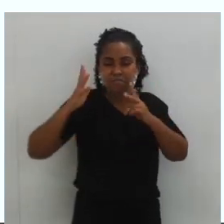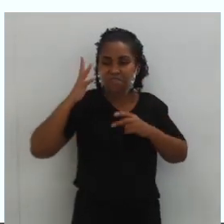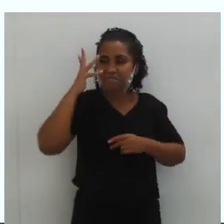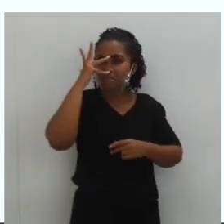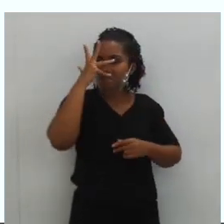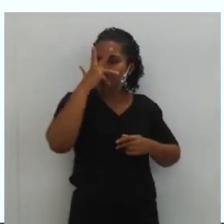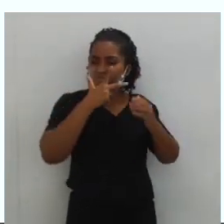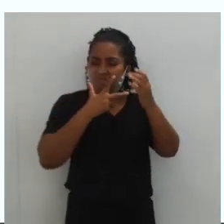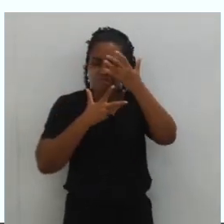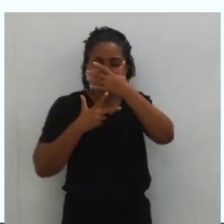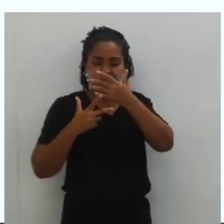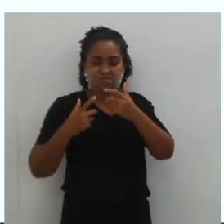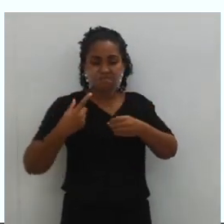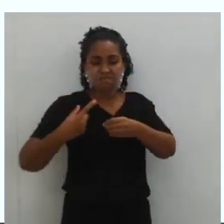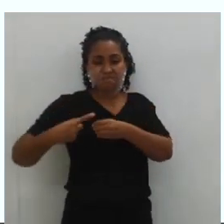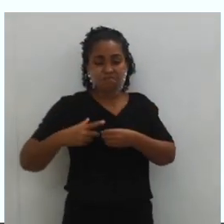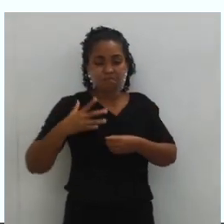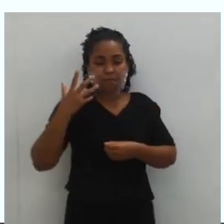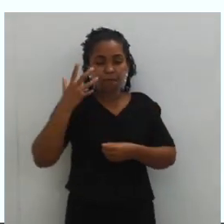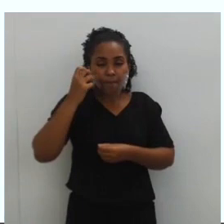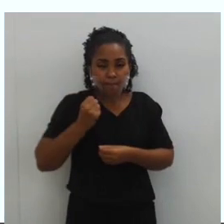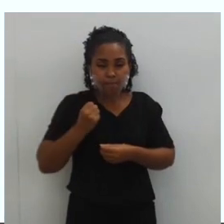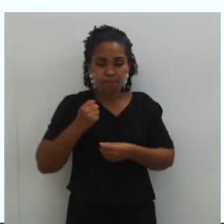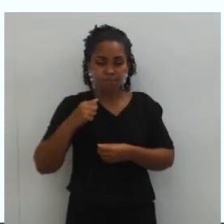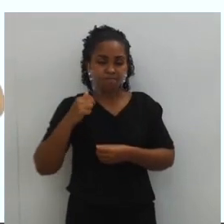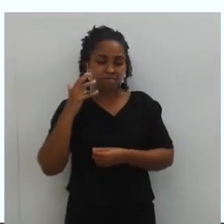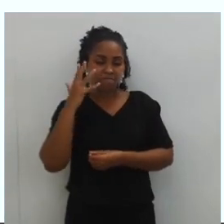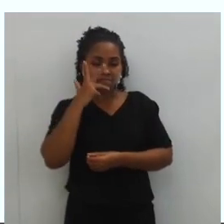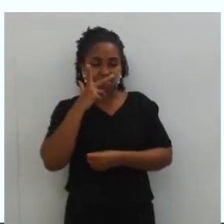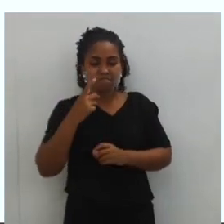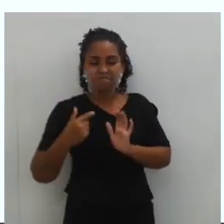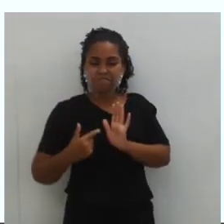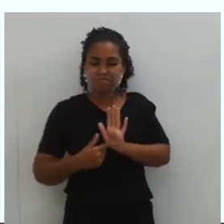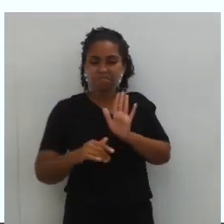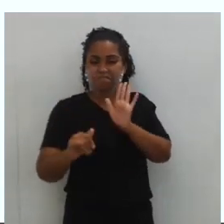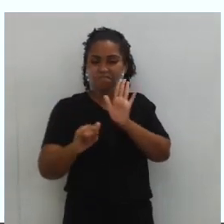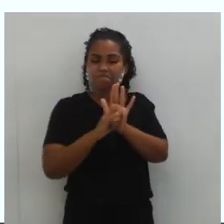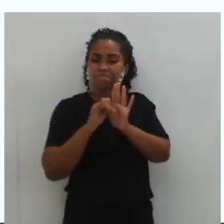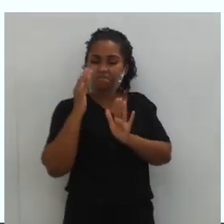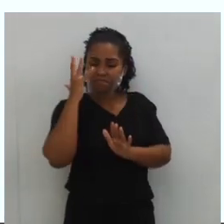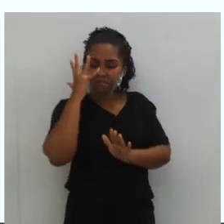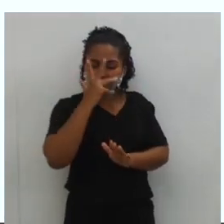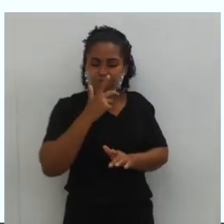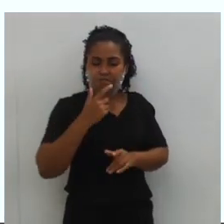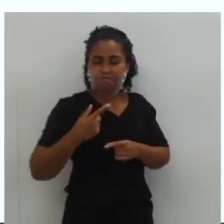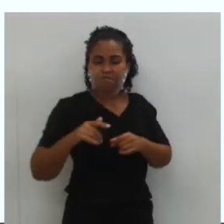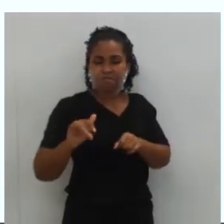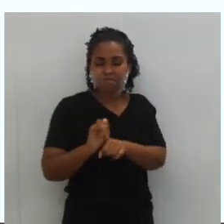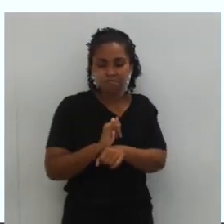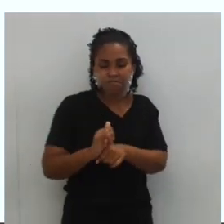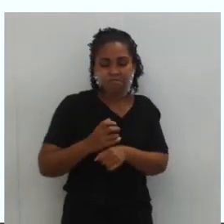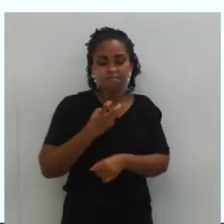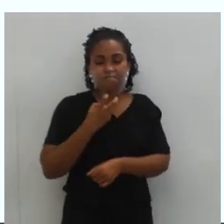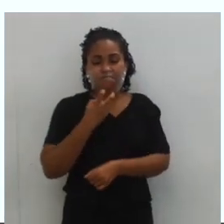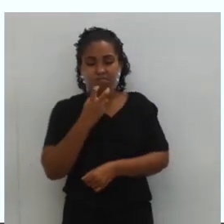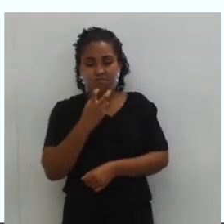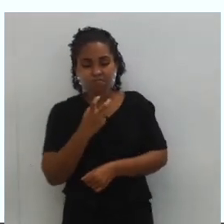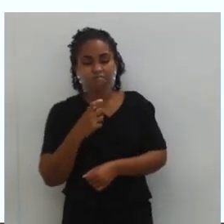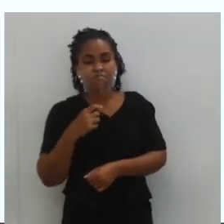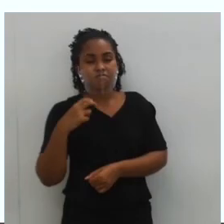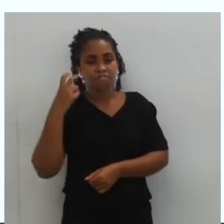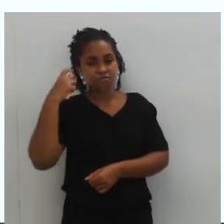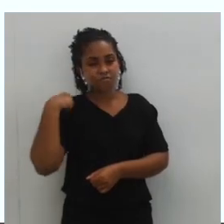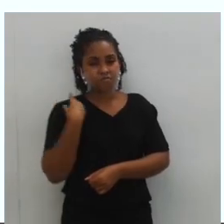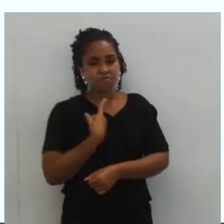do sertão, que é belíssimo. Então, são filmes que mostram muito a nossa identidade, a nossa beleza, a nossa maneira de falar, né, a